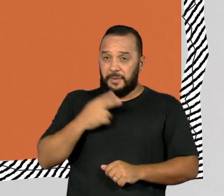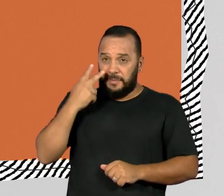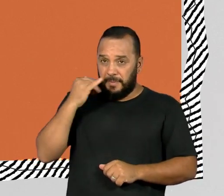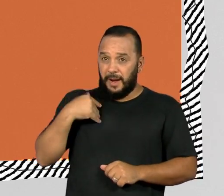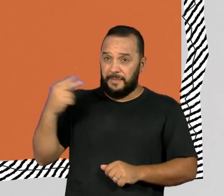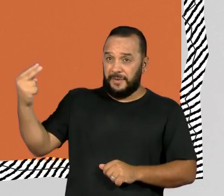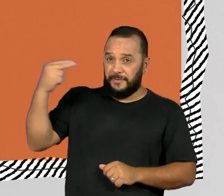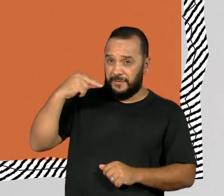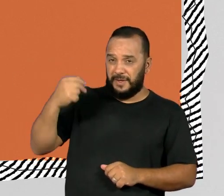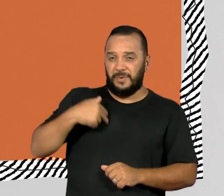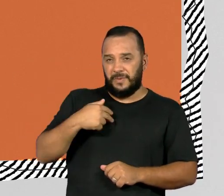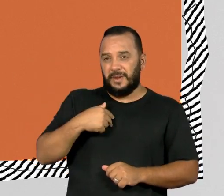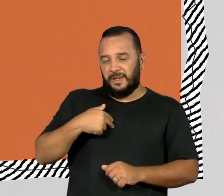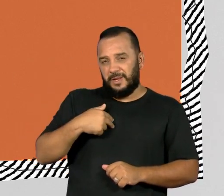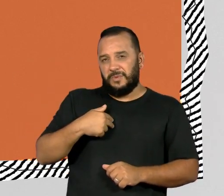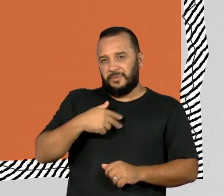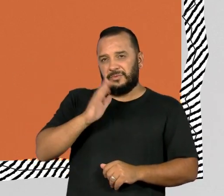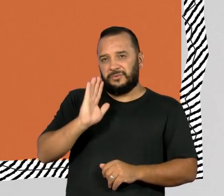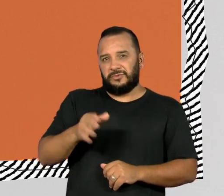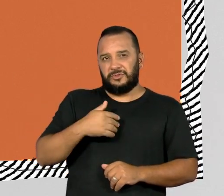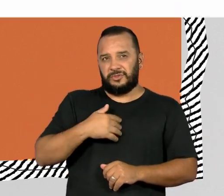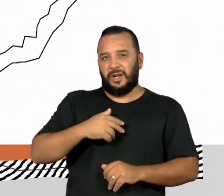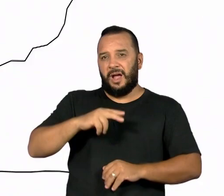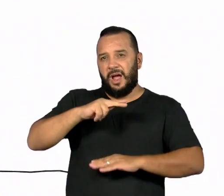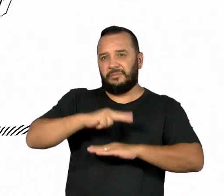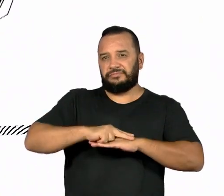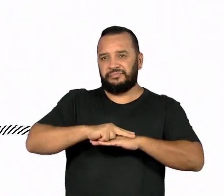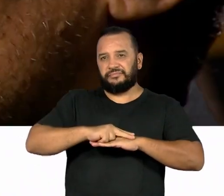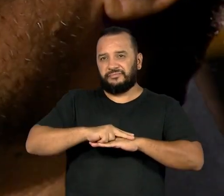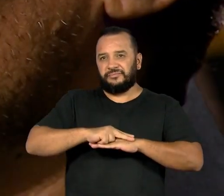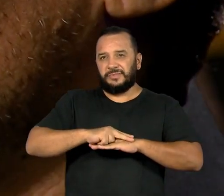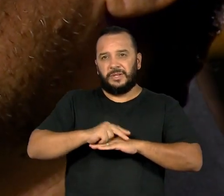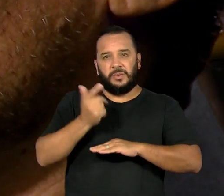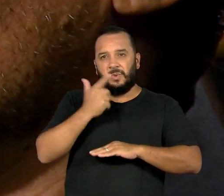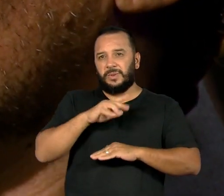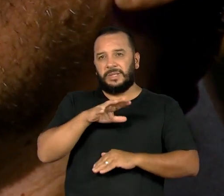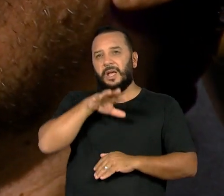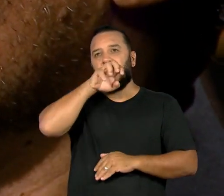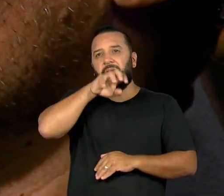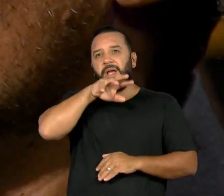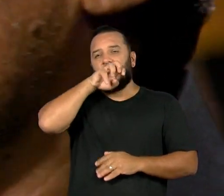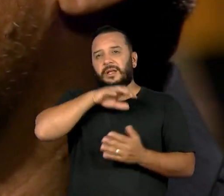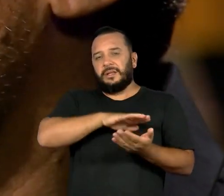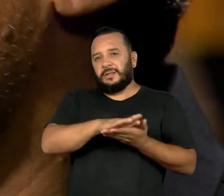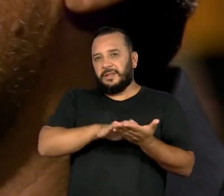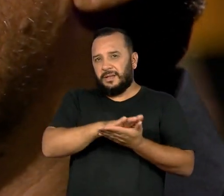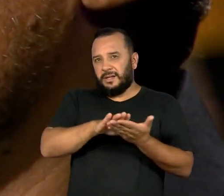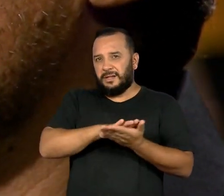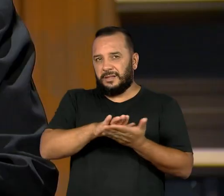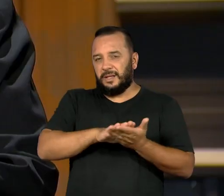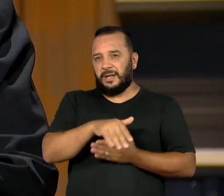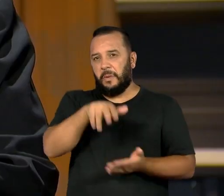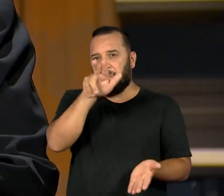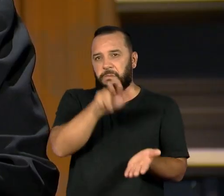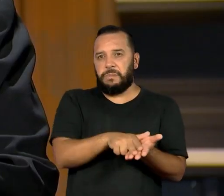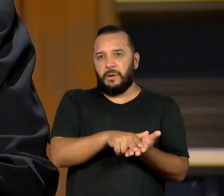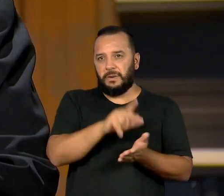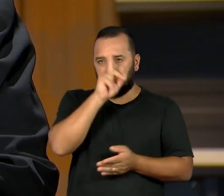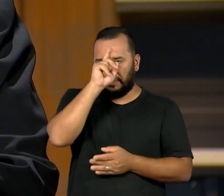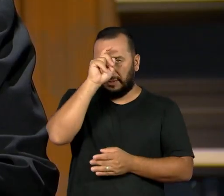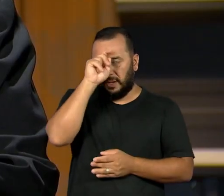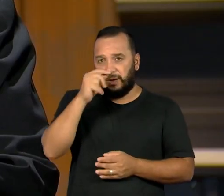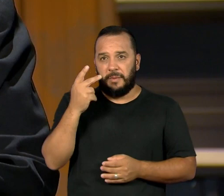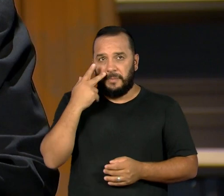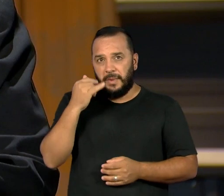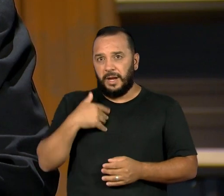pior situação que eu enfrentei, praticamente sem conseguir respirar, né, quando eu cheguei no hospital ali. E ele segurou no meu